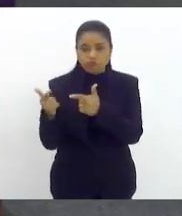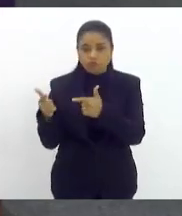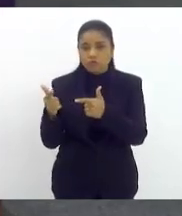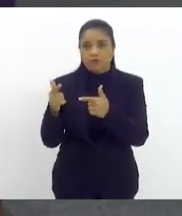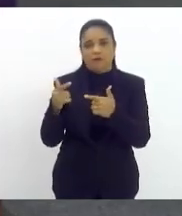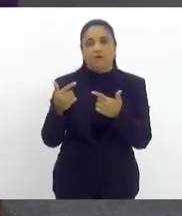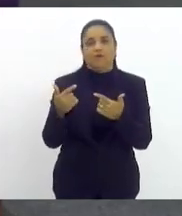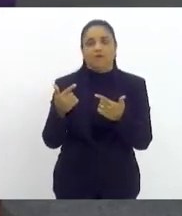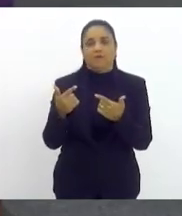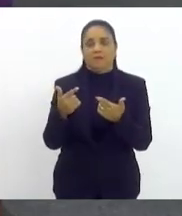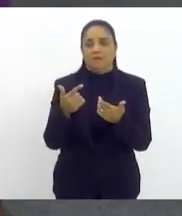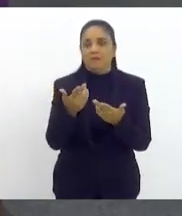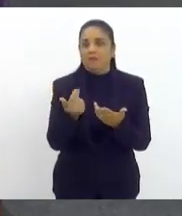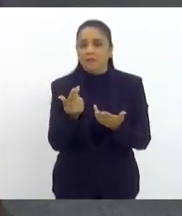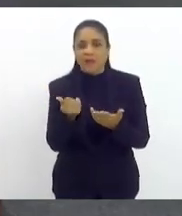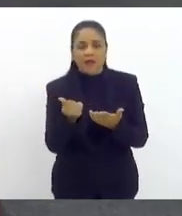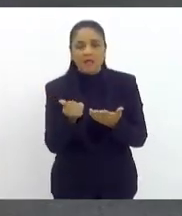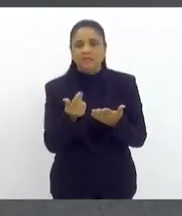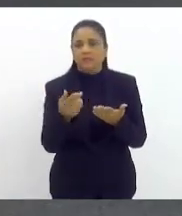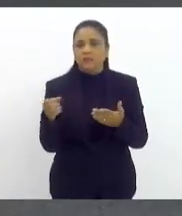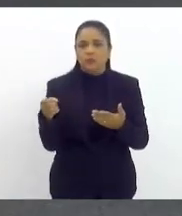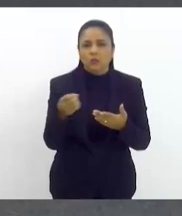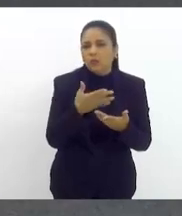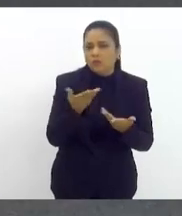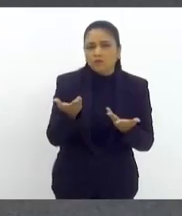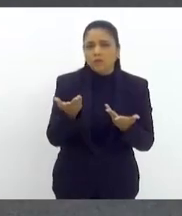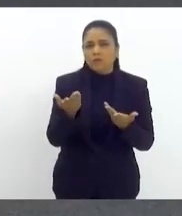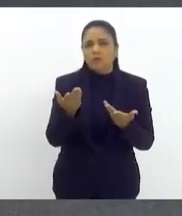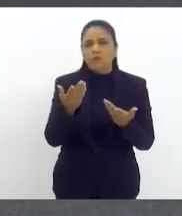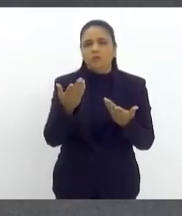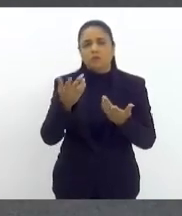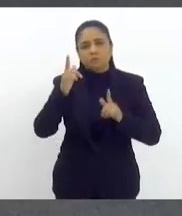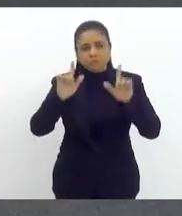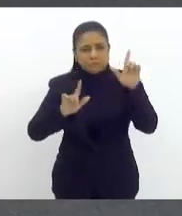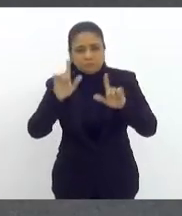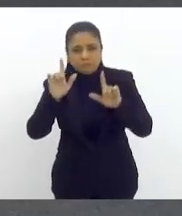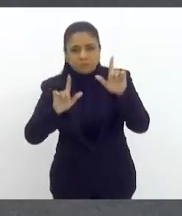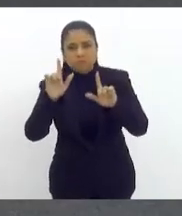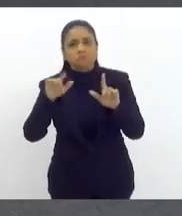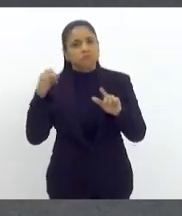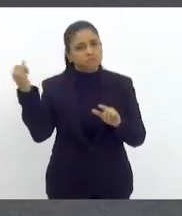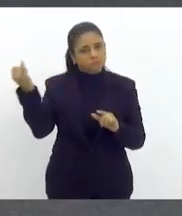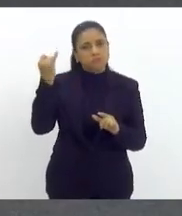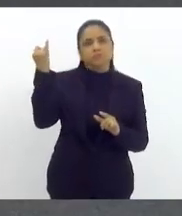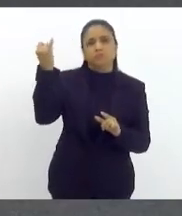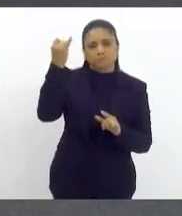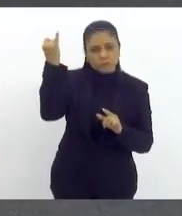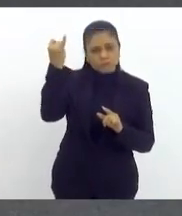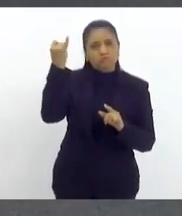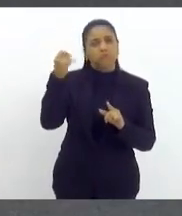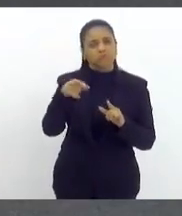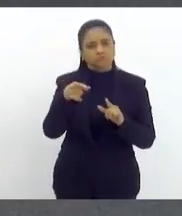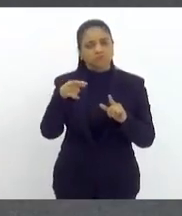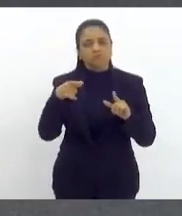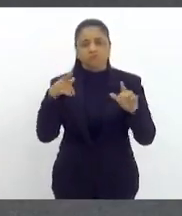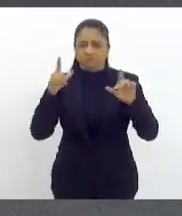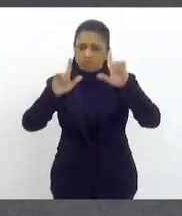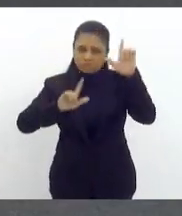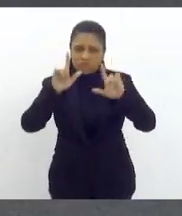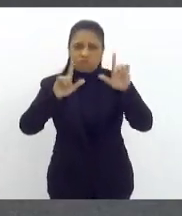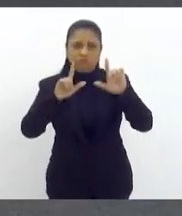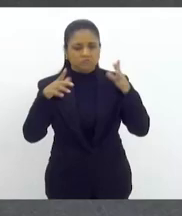horário. Era retransmissão de programas e programas importantes. A TV Alerj faz um excelente trabalho.